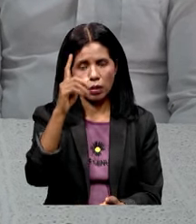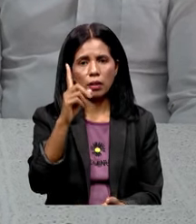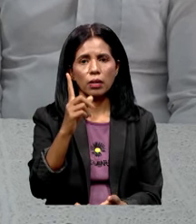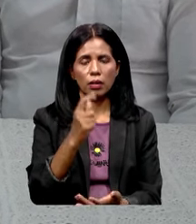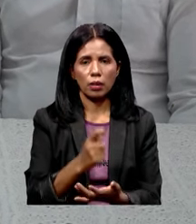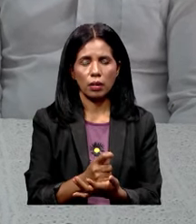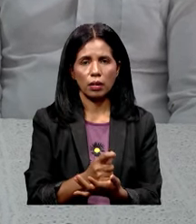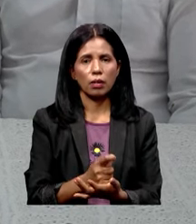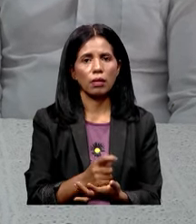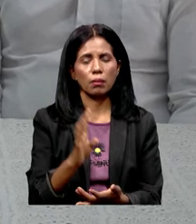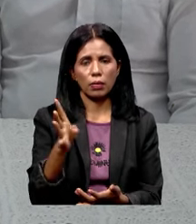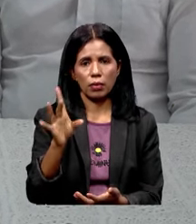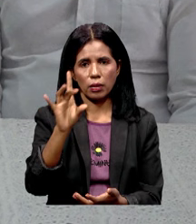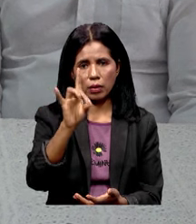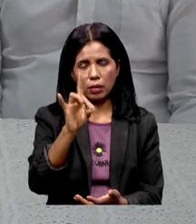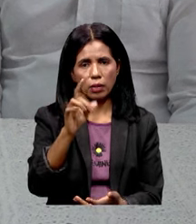1.548 feto